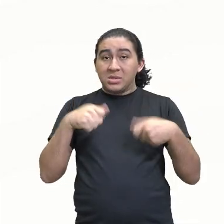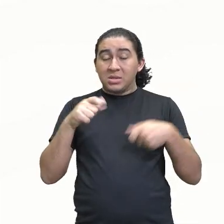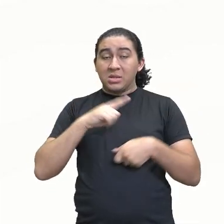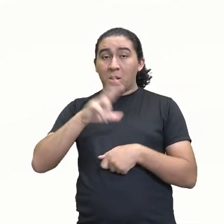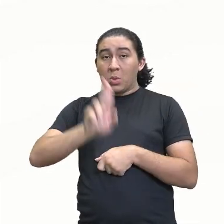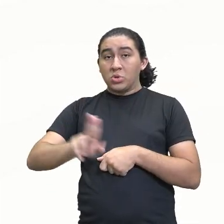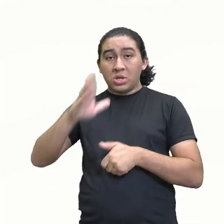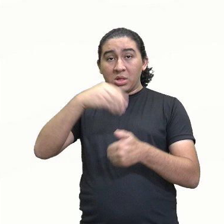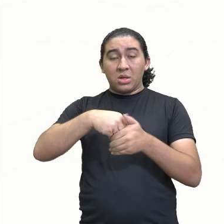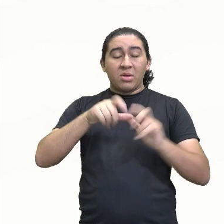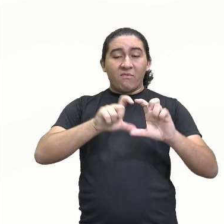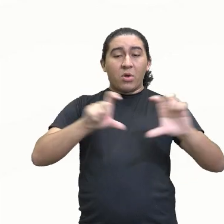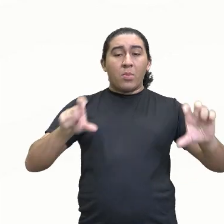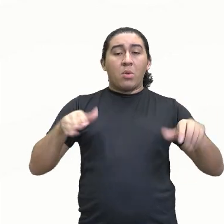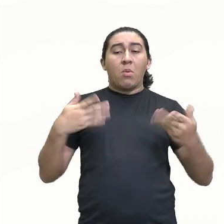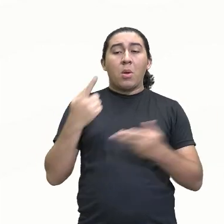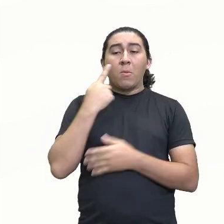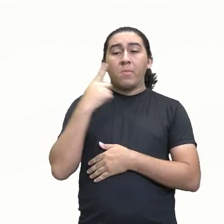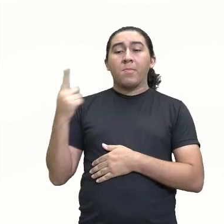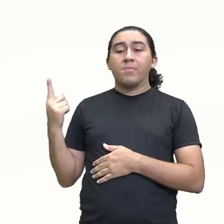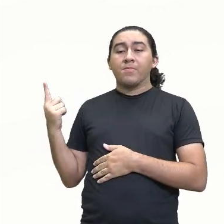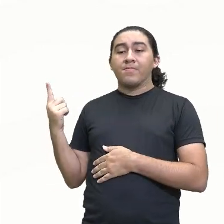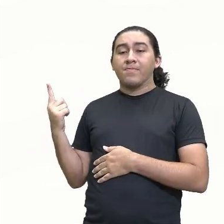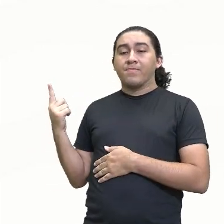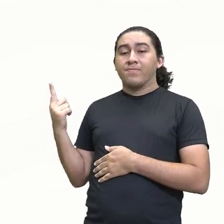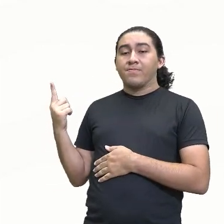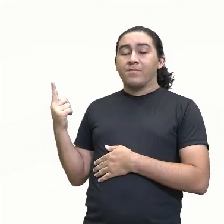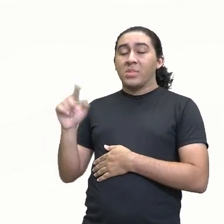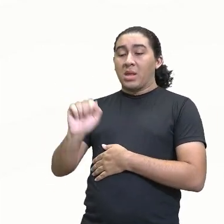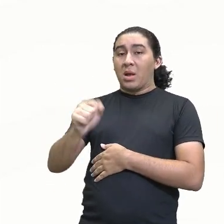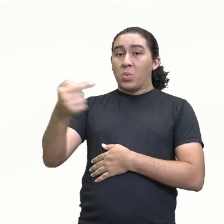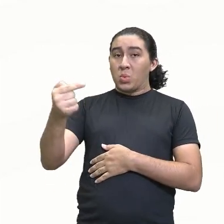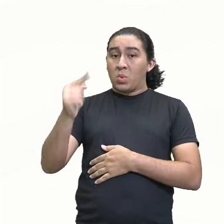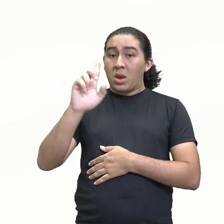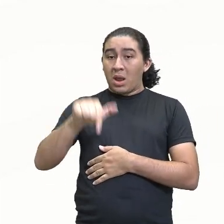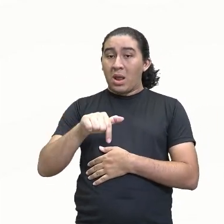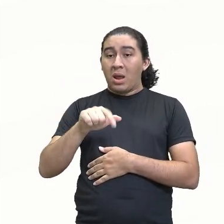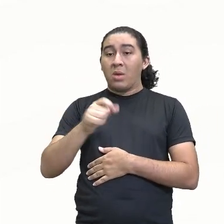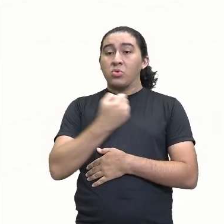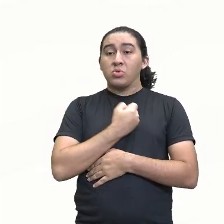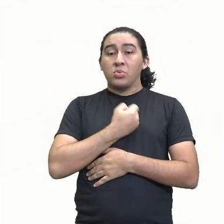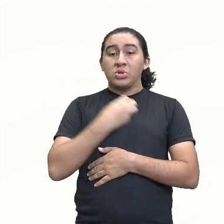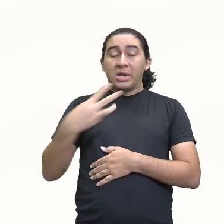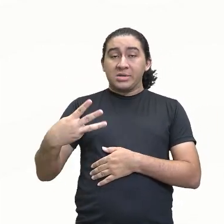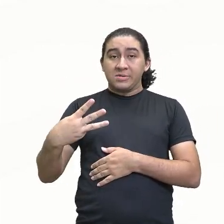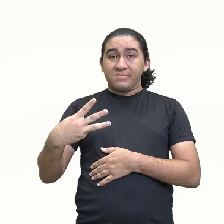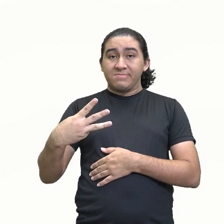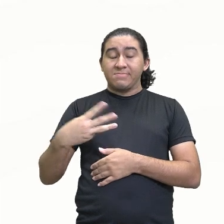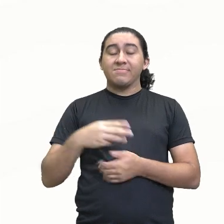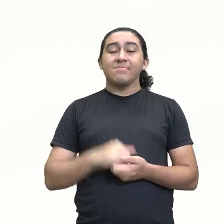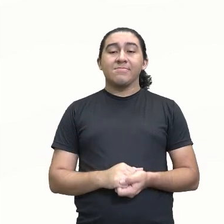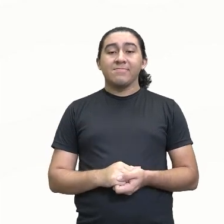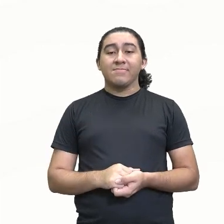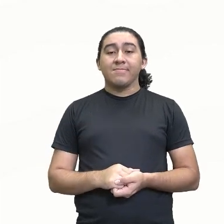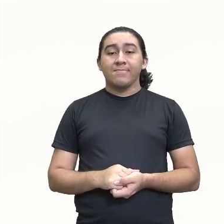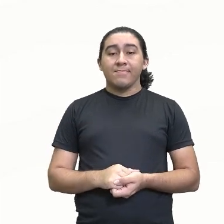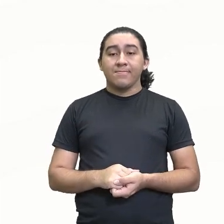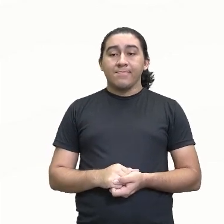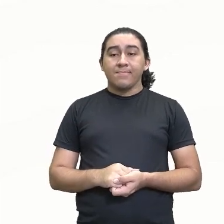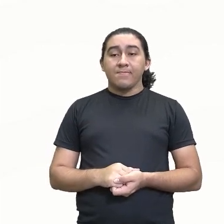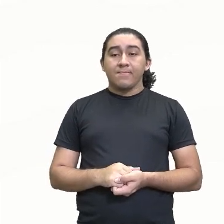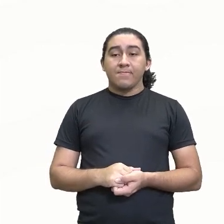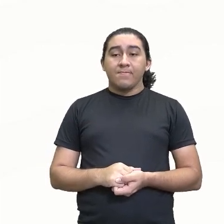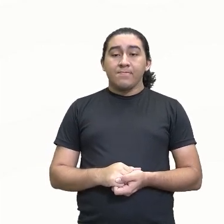na fórmula. Qual é o primeiro dado? É o A1, primeiro termo. Primeiro termo é igual a